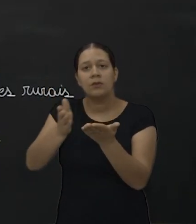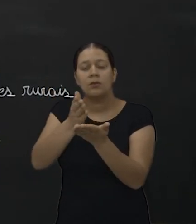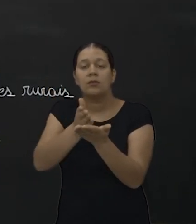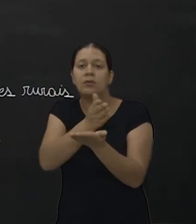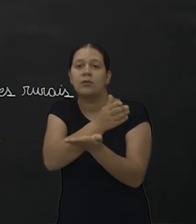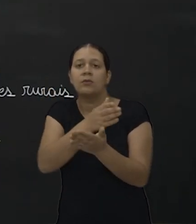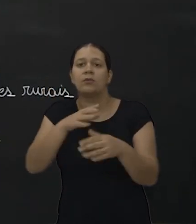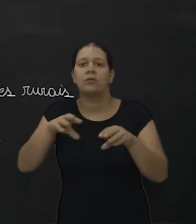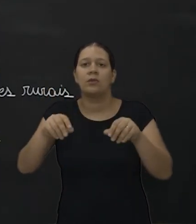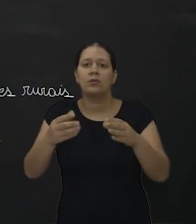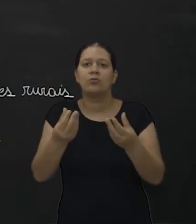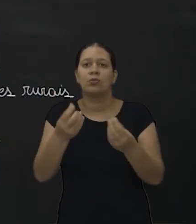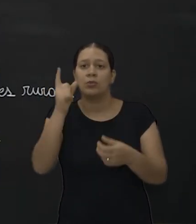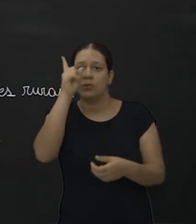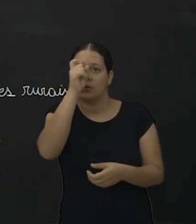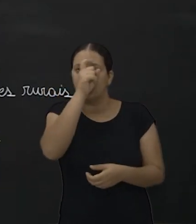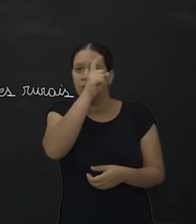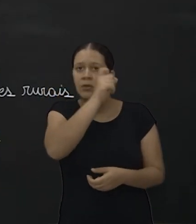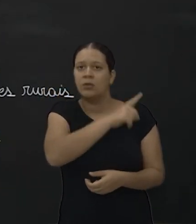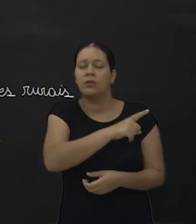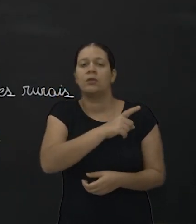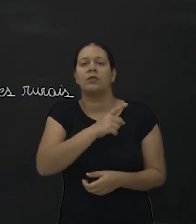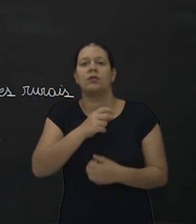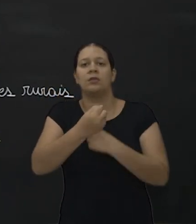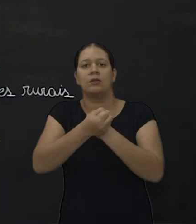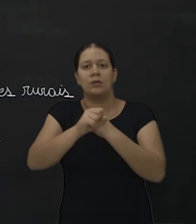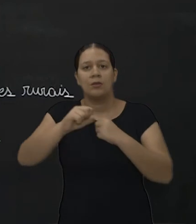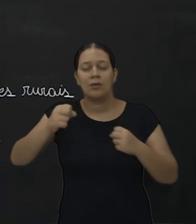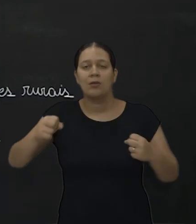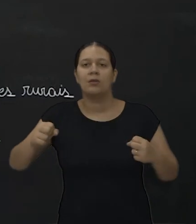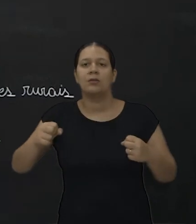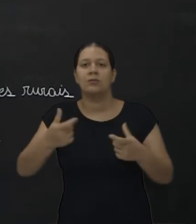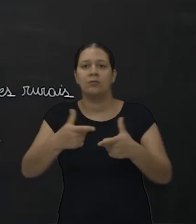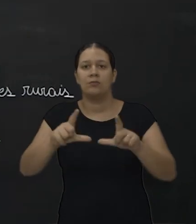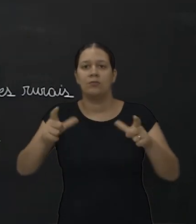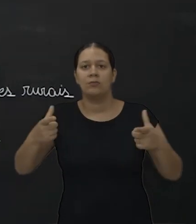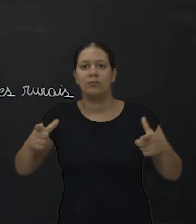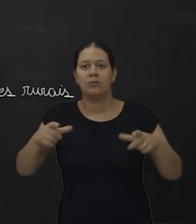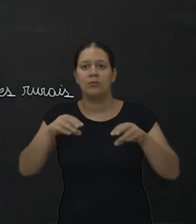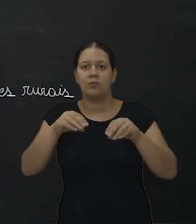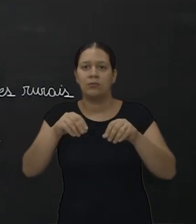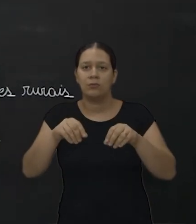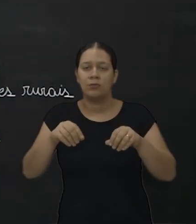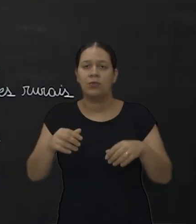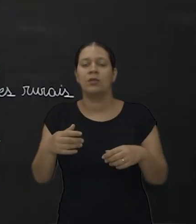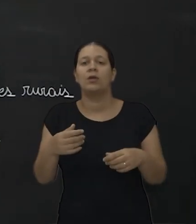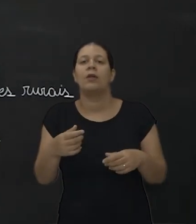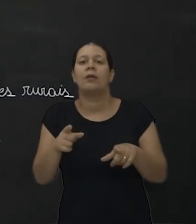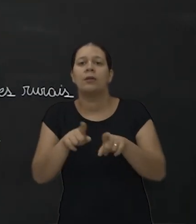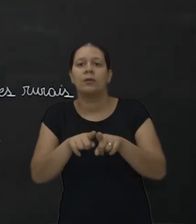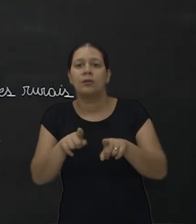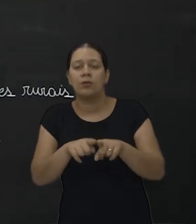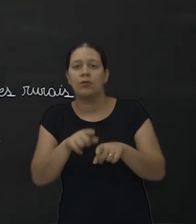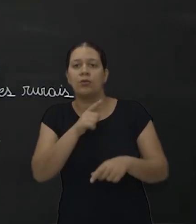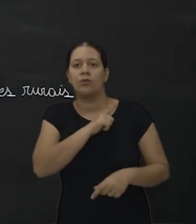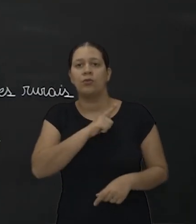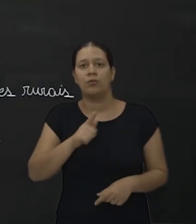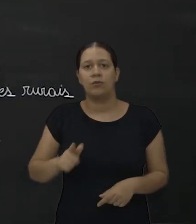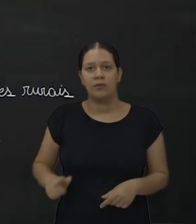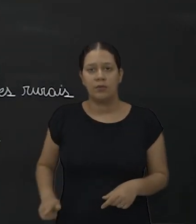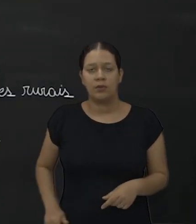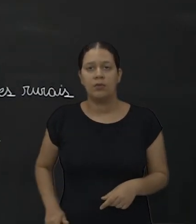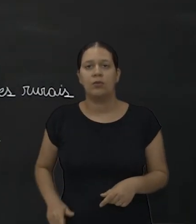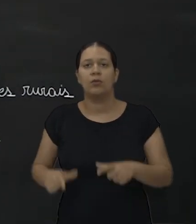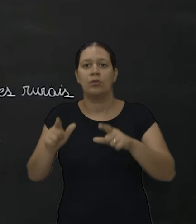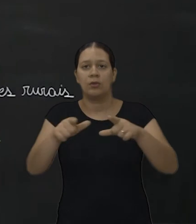enfrentou muitas dificuldades por conta das grandes extensões de terra. Falamos também da instituição do governo geral e, em nível local,